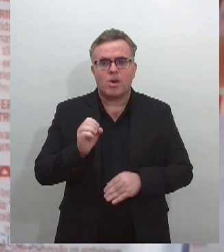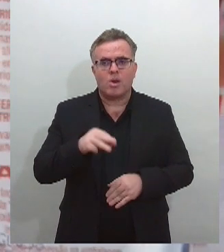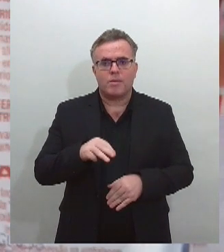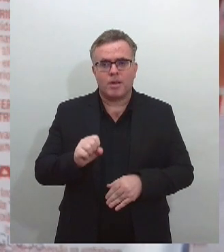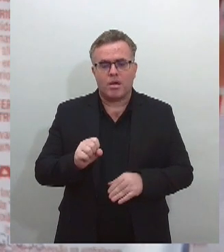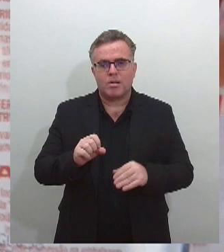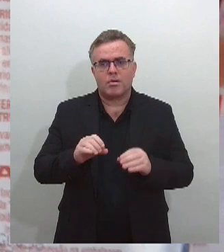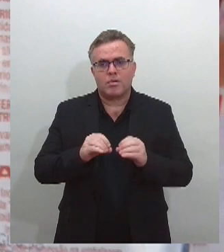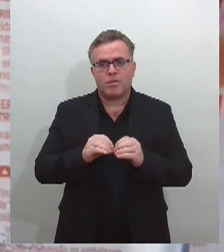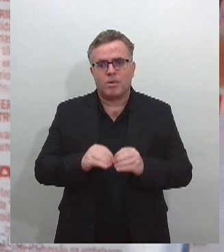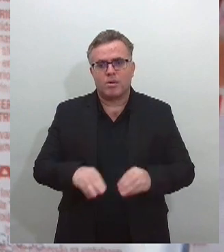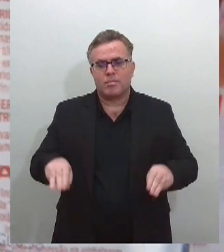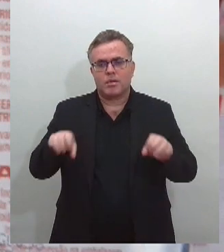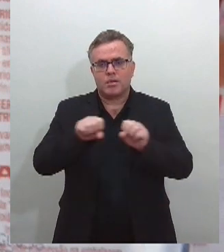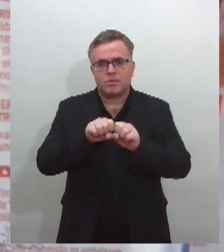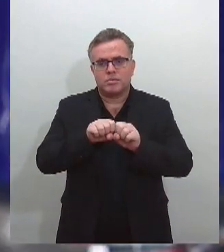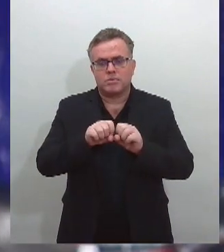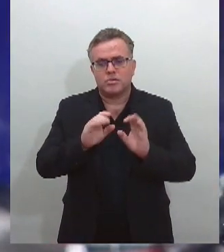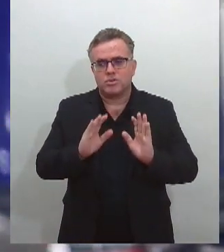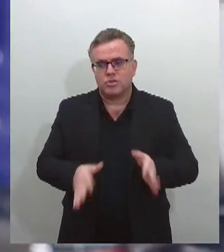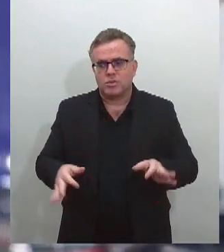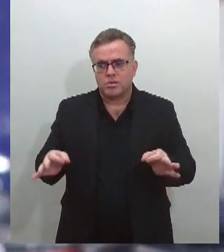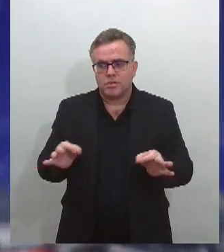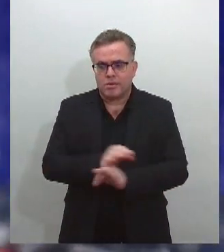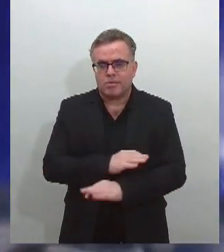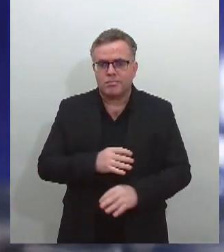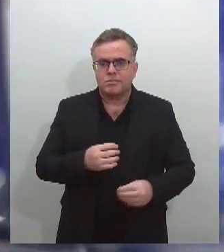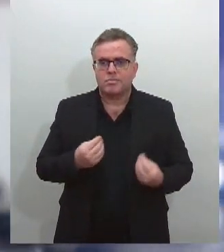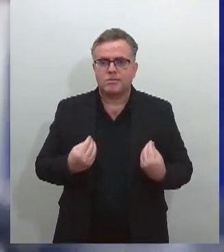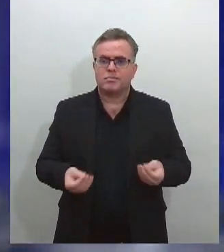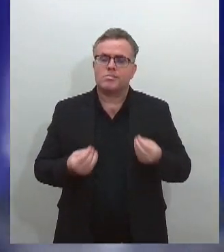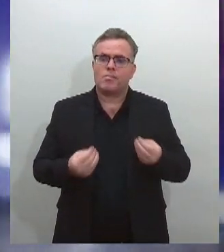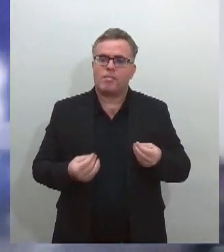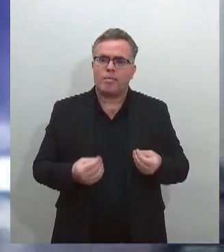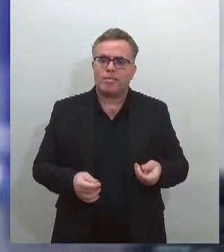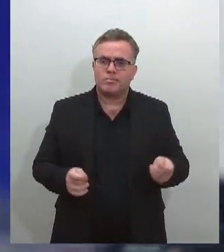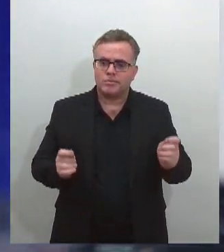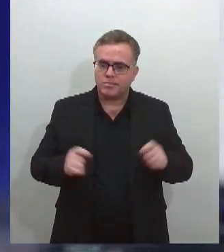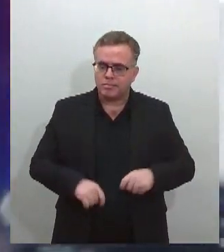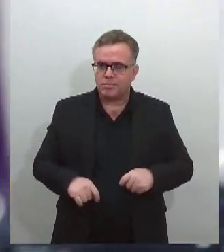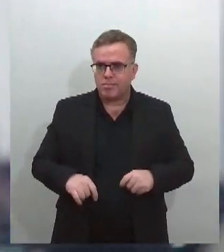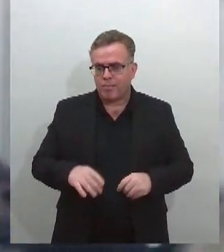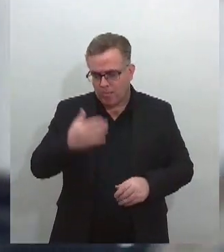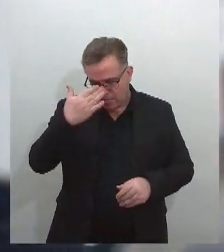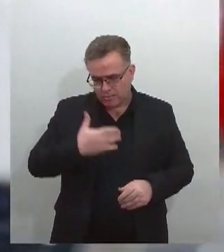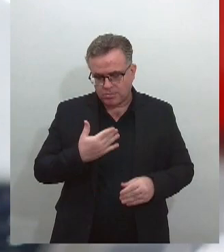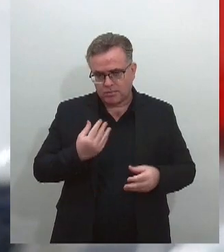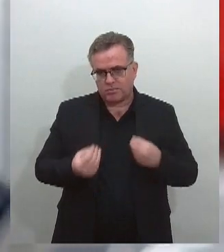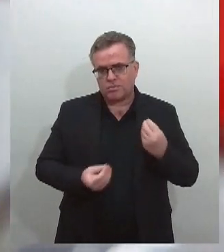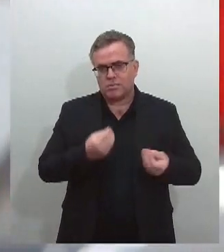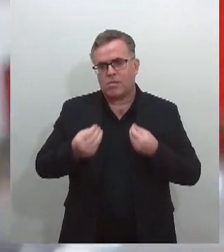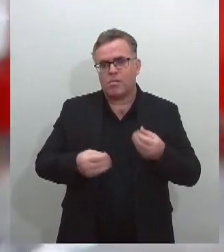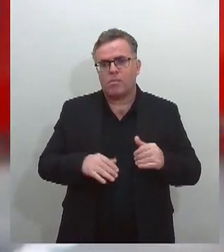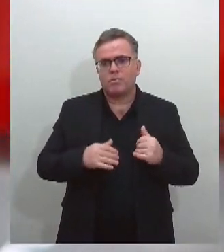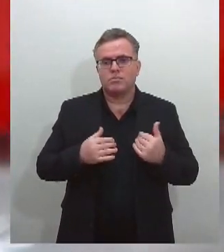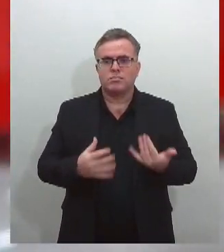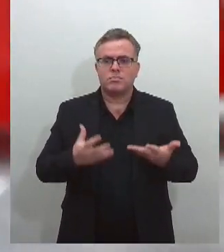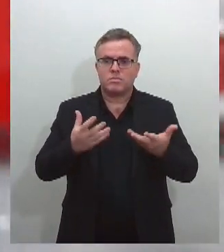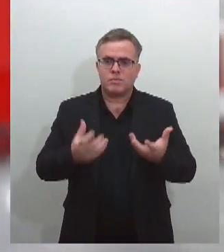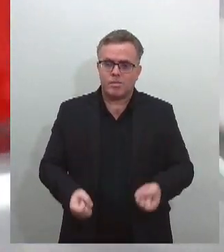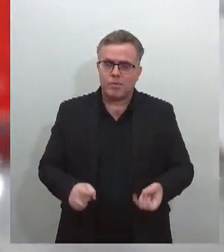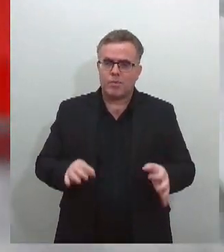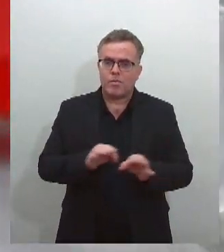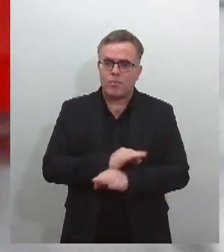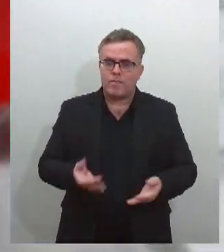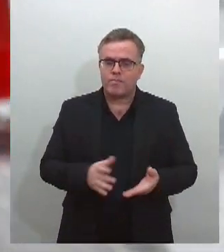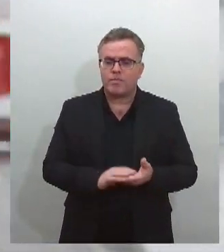açúcar foi lançada após uma análise de estudos que evidenciaram os potenciais riscos associados ao seu consumo. No